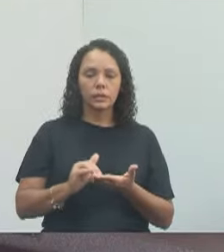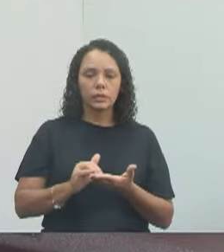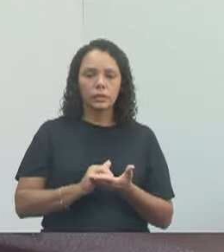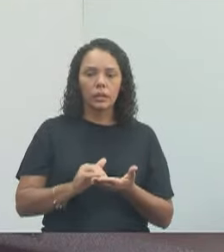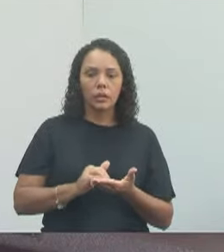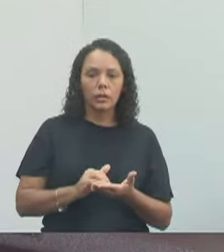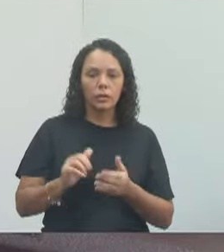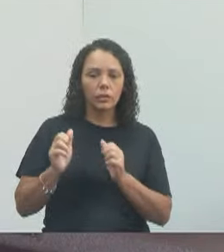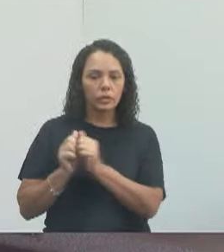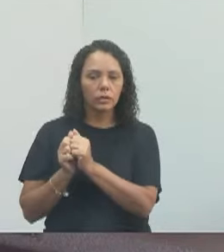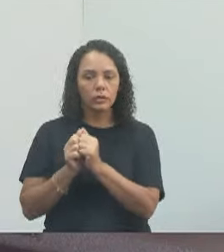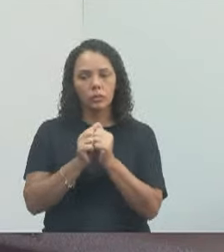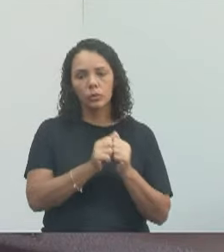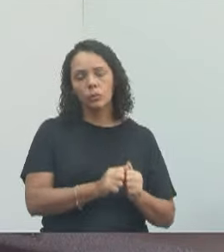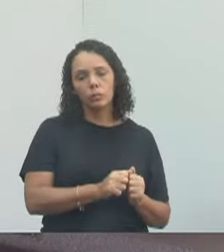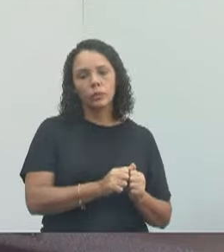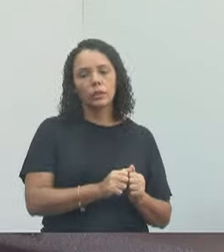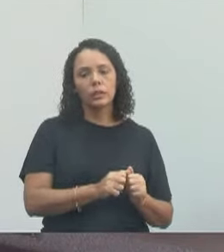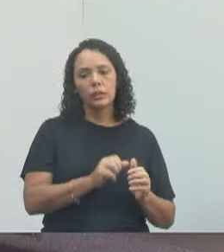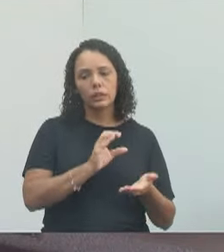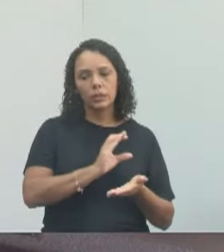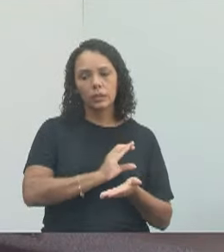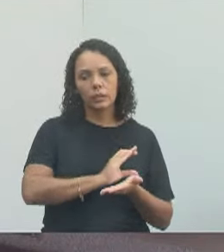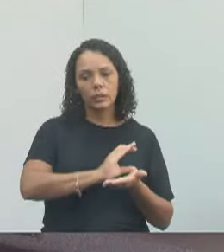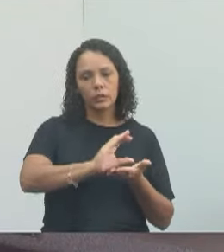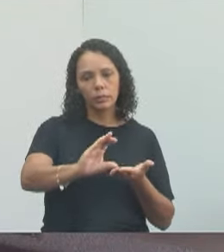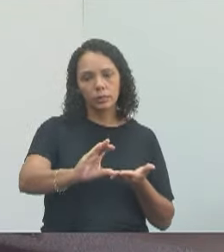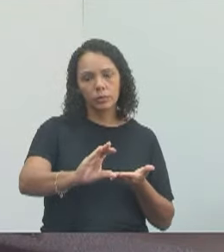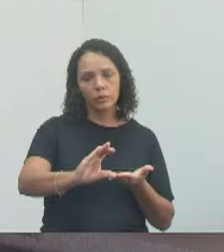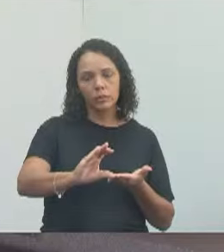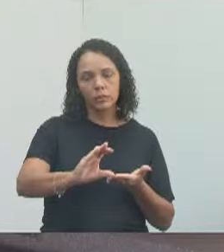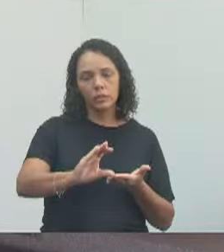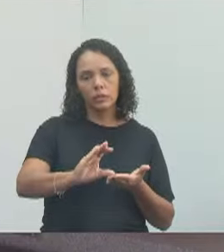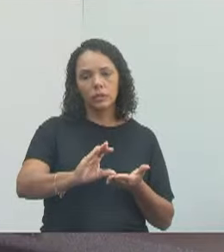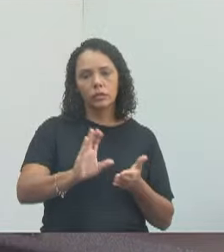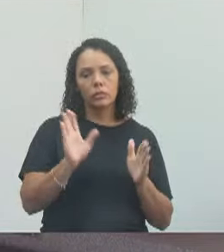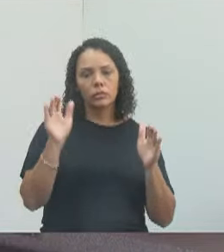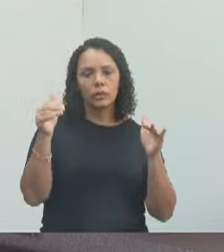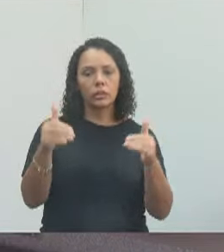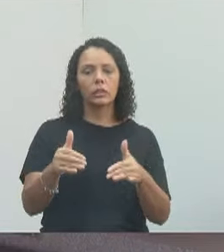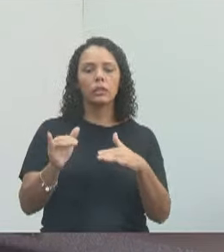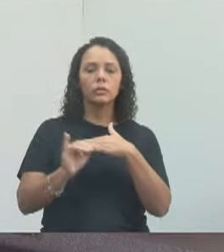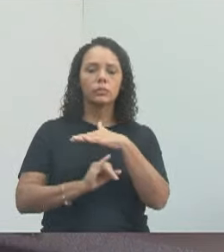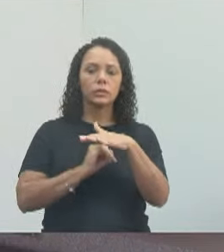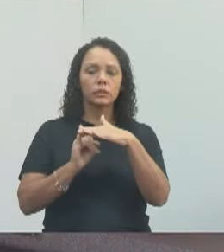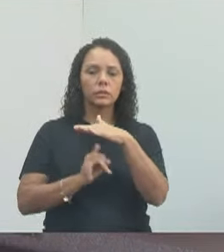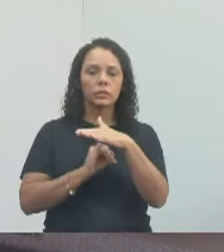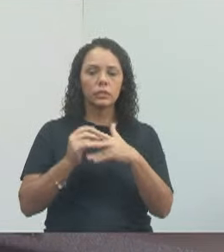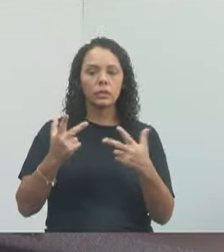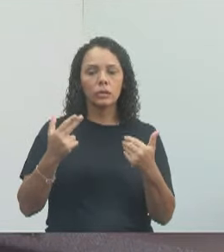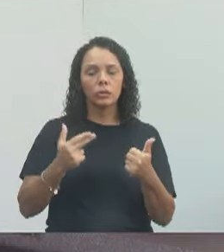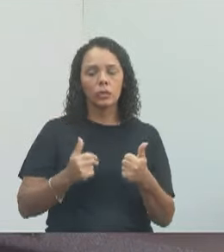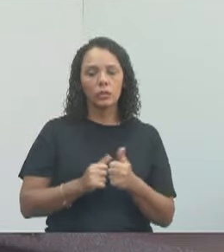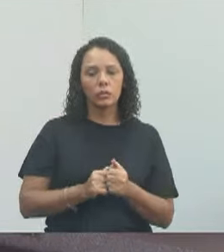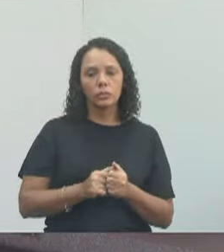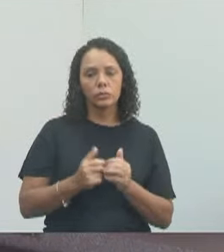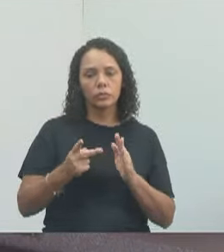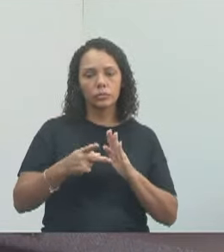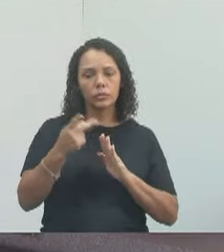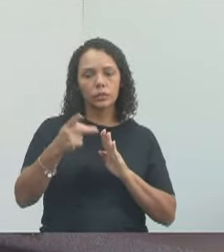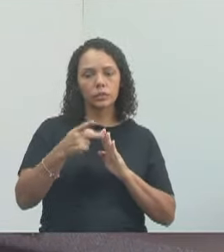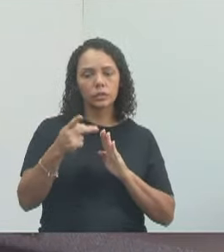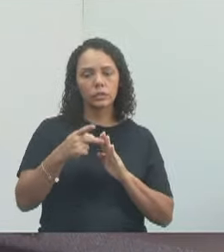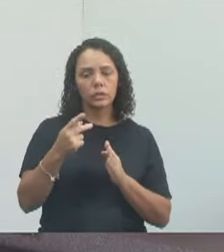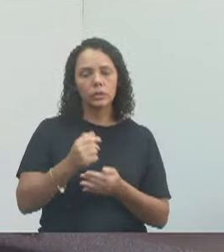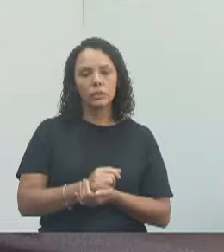faz acompanhamento das emendas impositivas destinados para entidades conforme portaria número 627 de